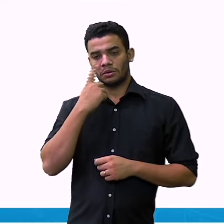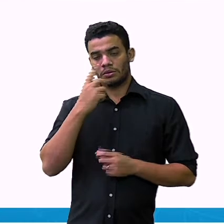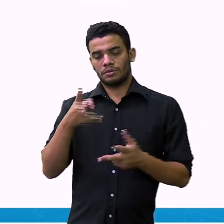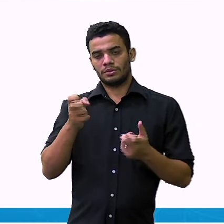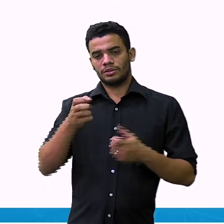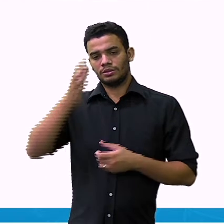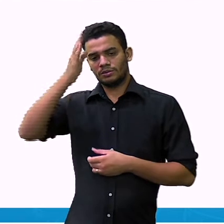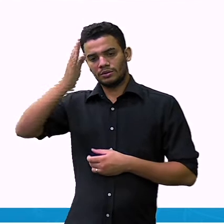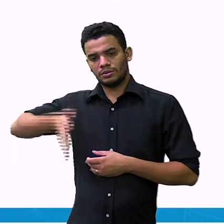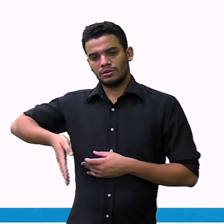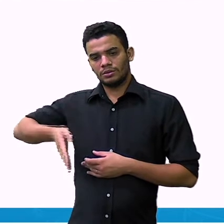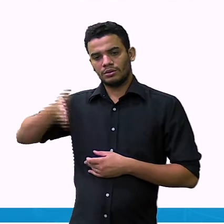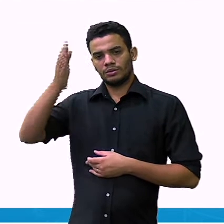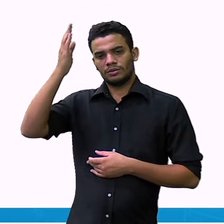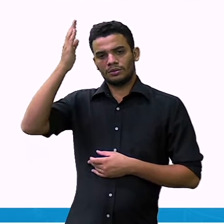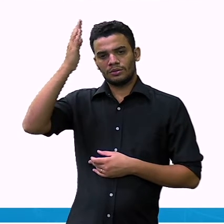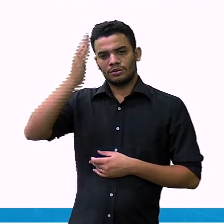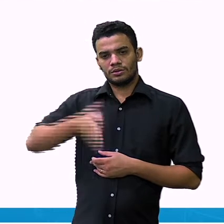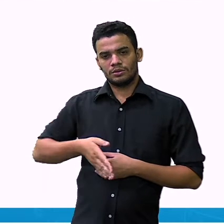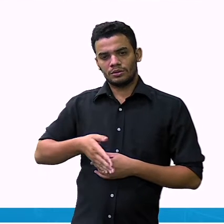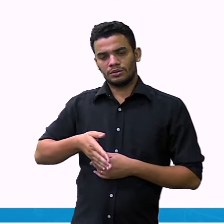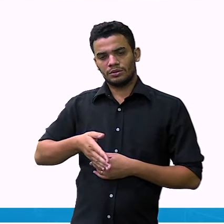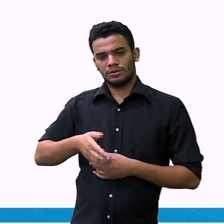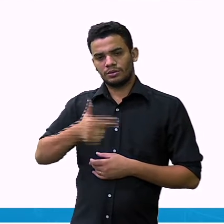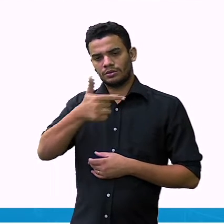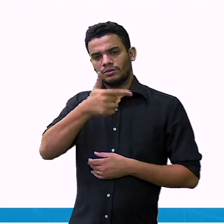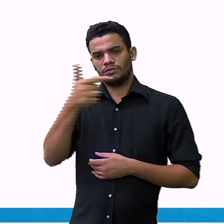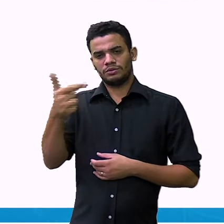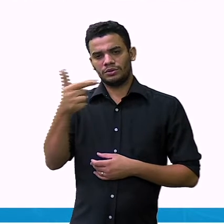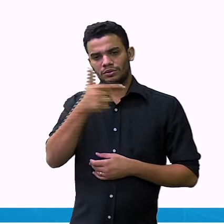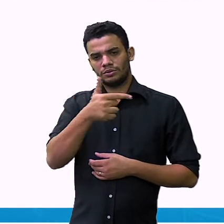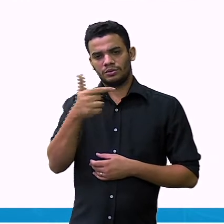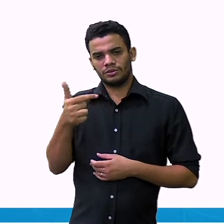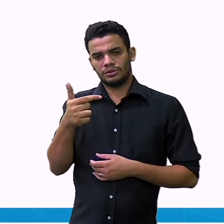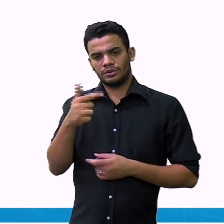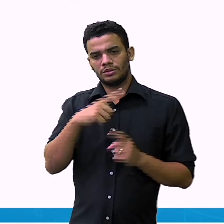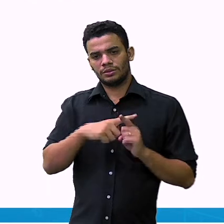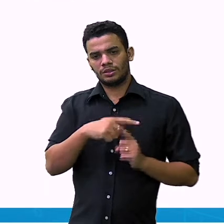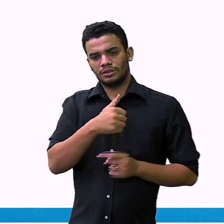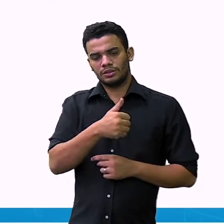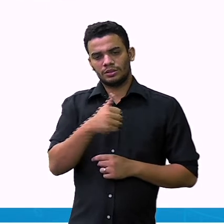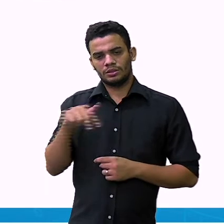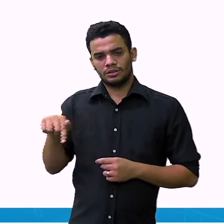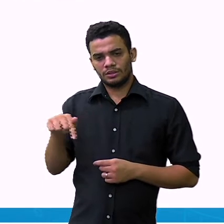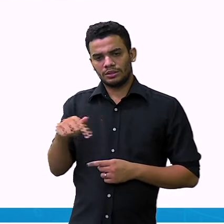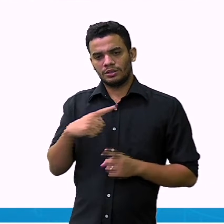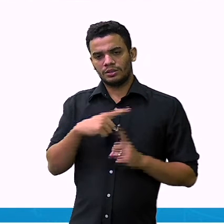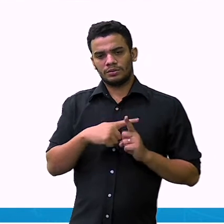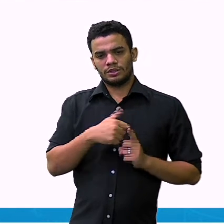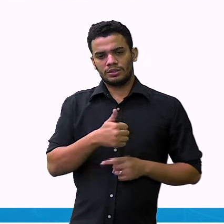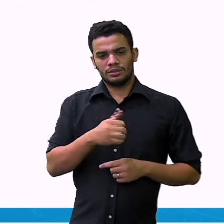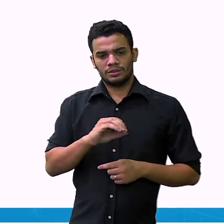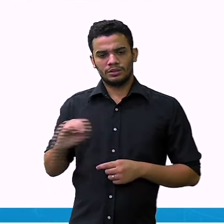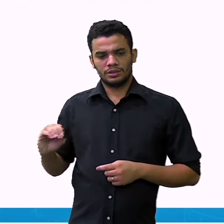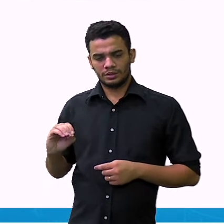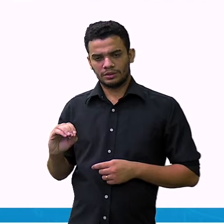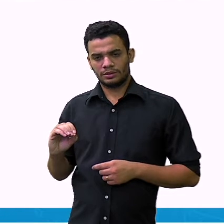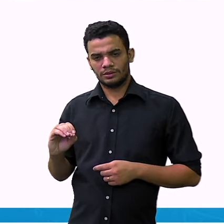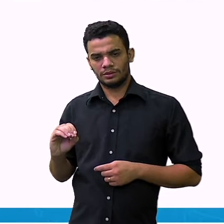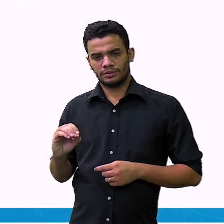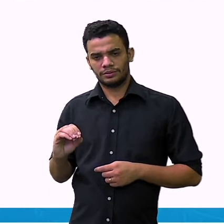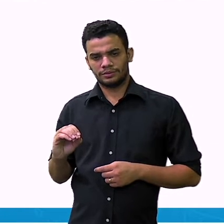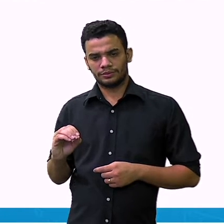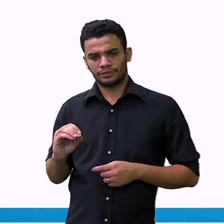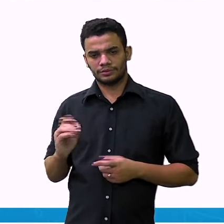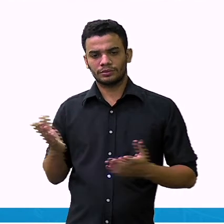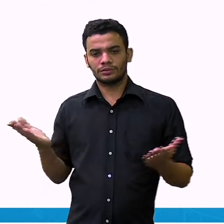centena embaixo de centena. Então, armei aqui a minha operação, vamos somar, certo? E